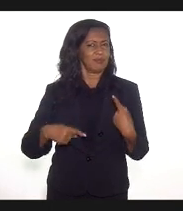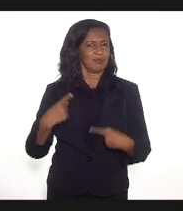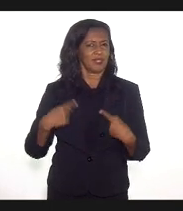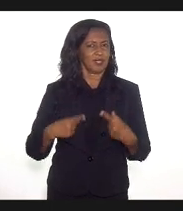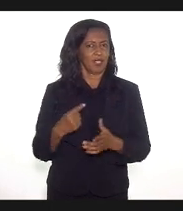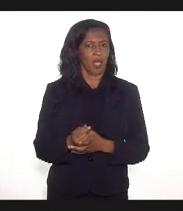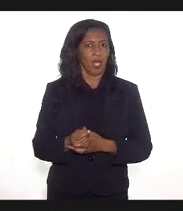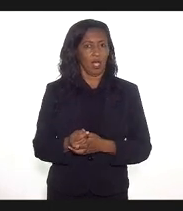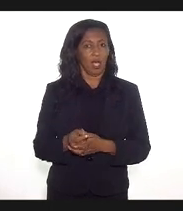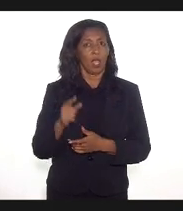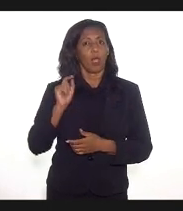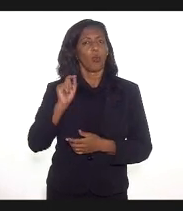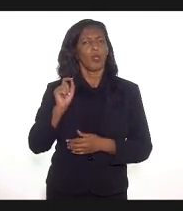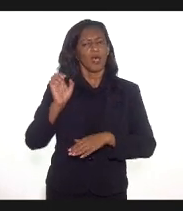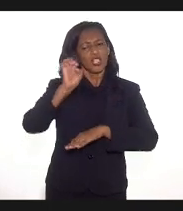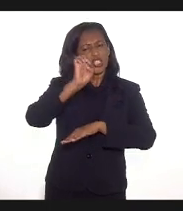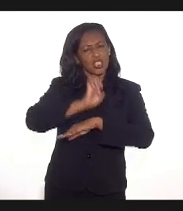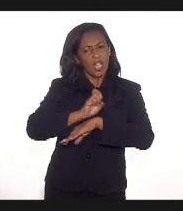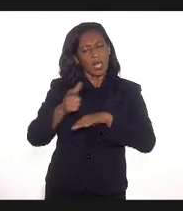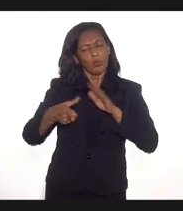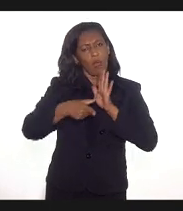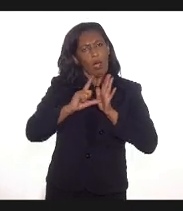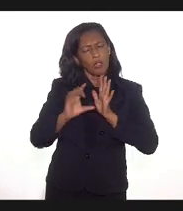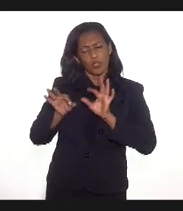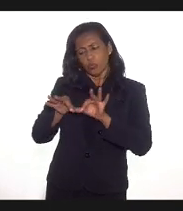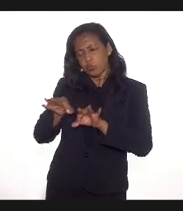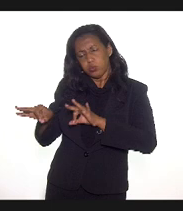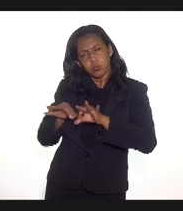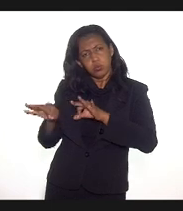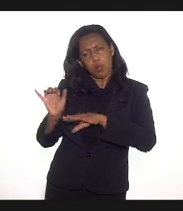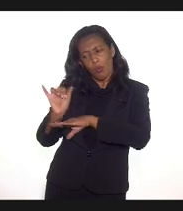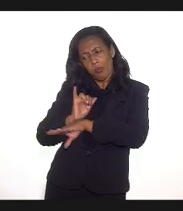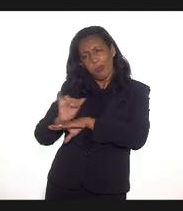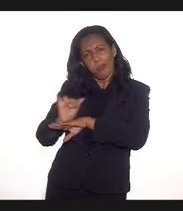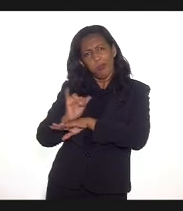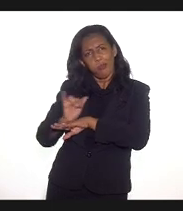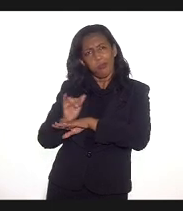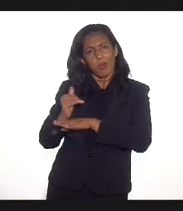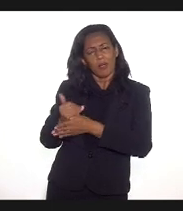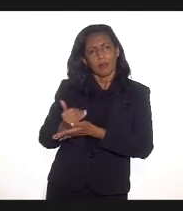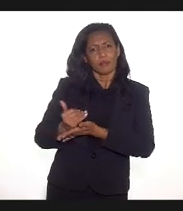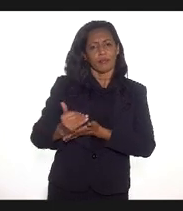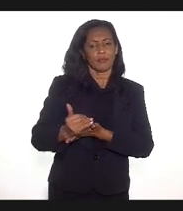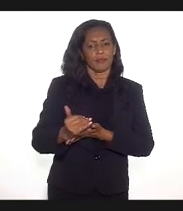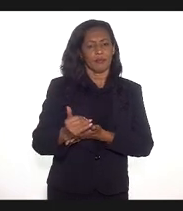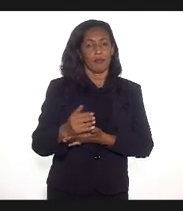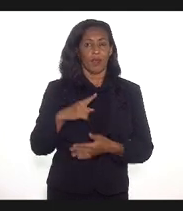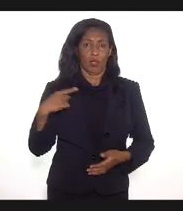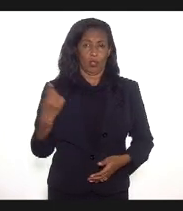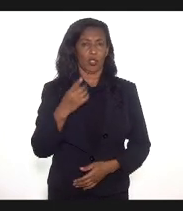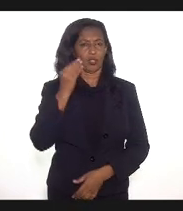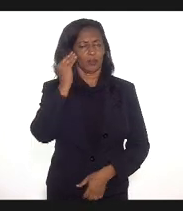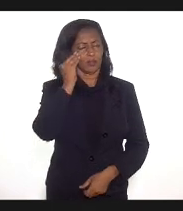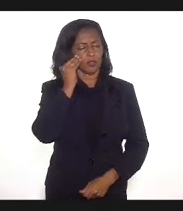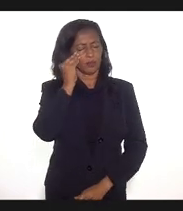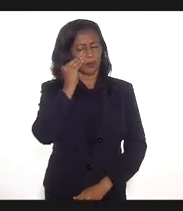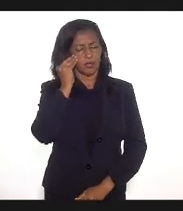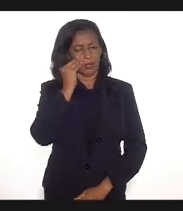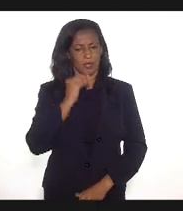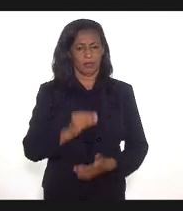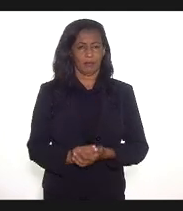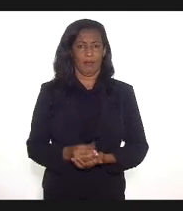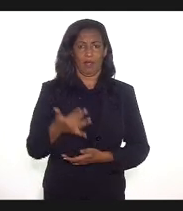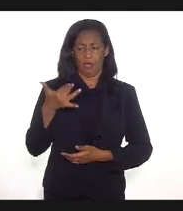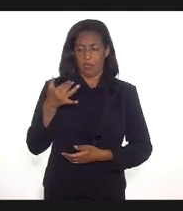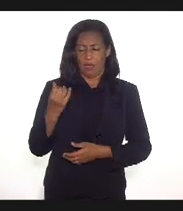questão do planejamento do Estado, o planejamento a partir das finanças, que é fundamental. Nós tivemos essa experiência durante